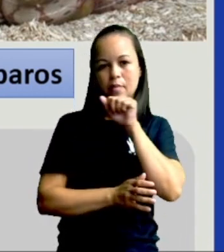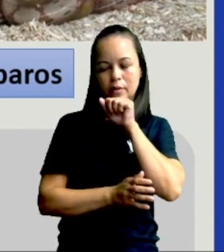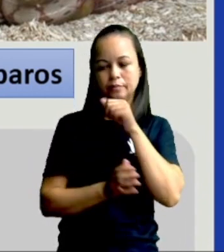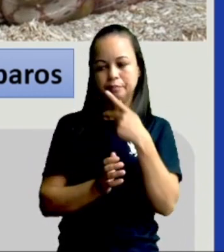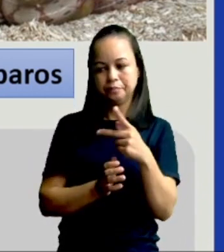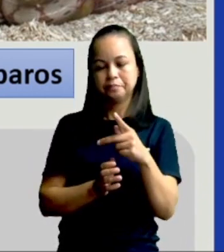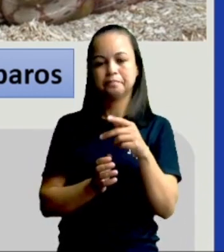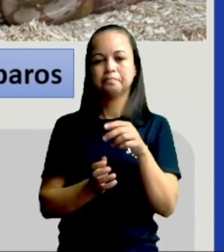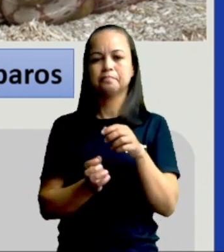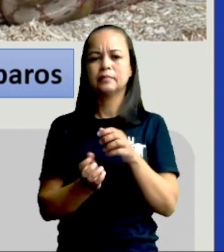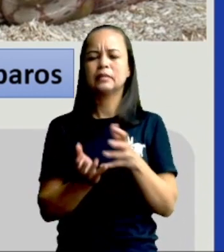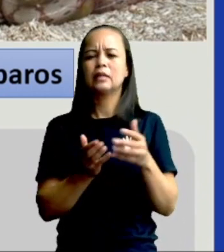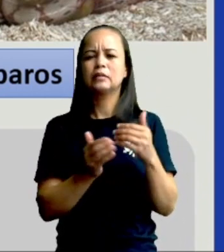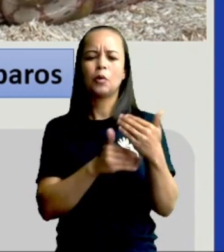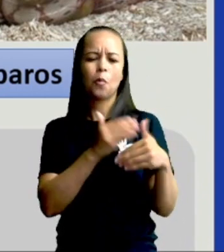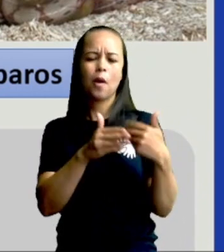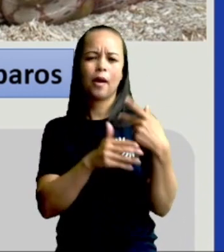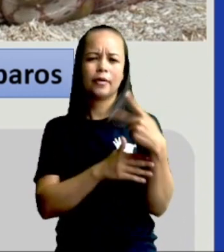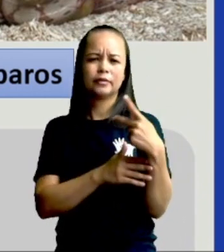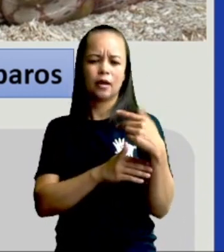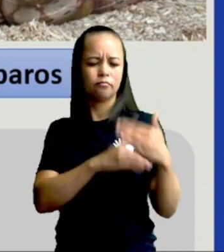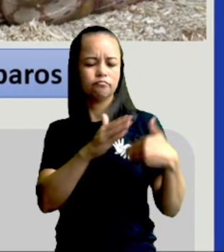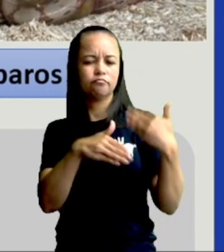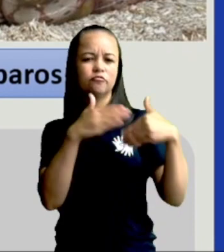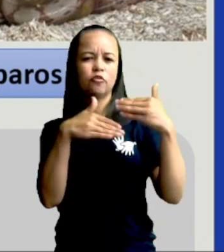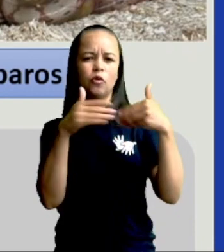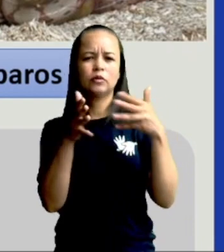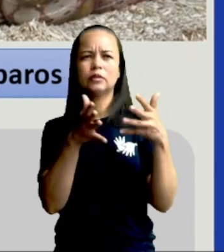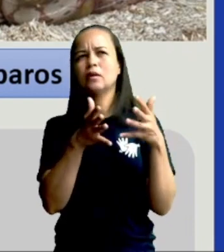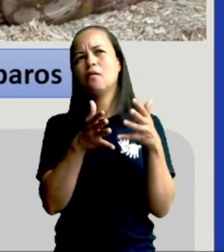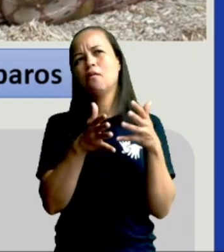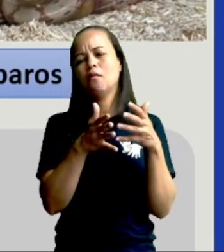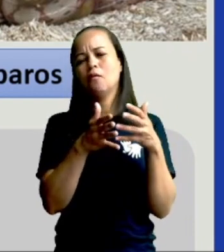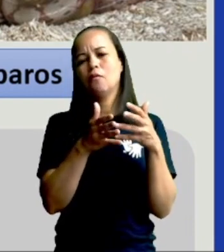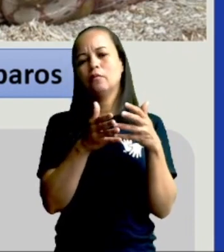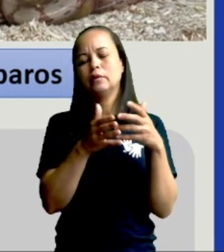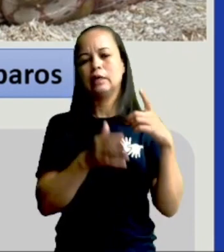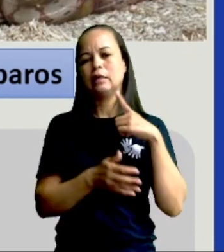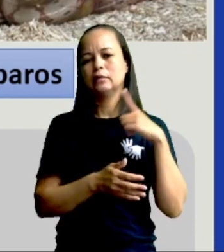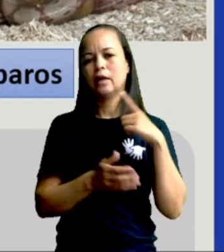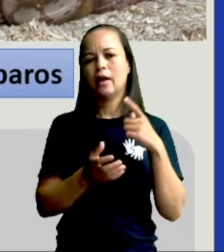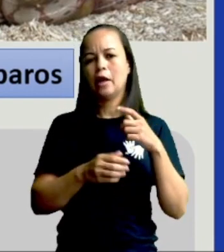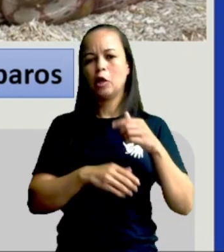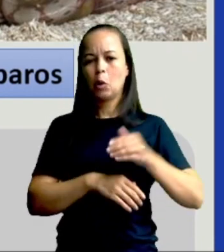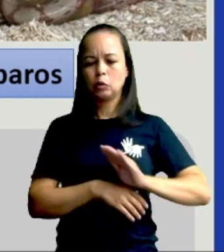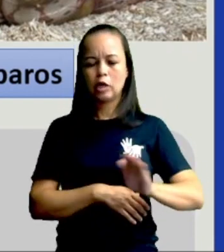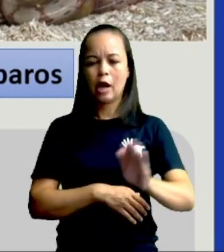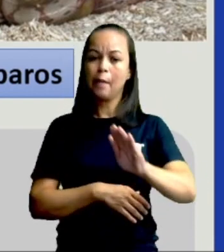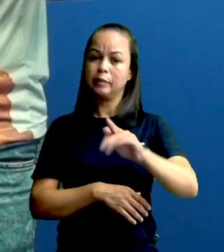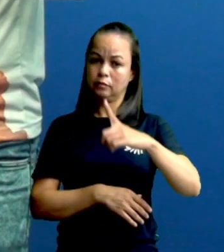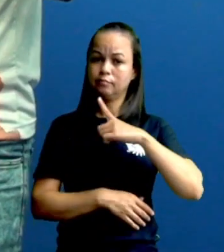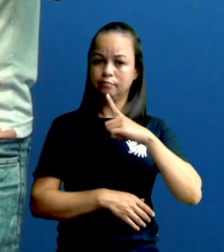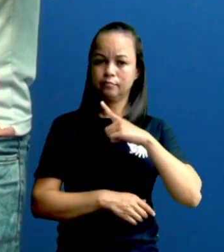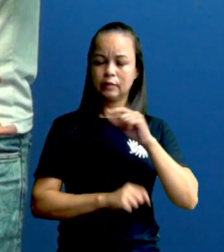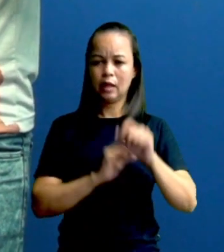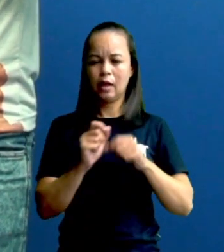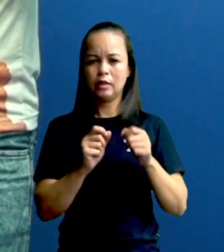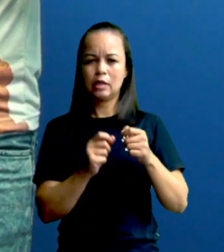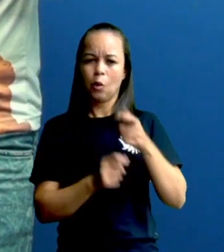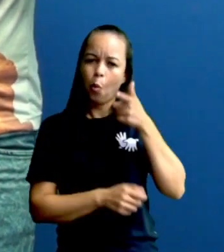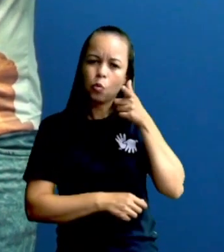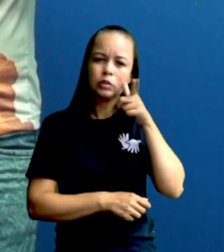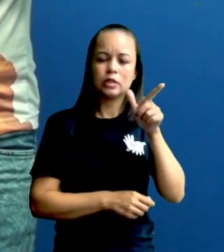Então, essa evolução que os répteis possuem de